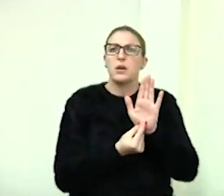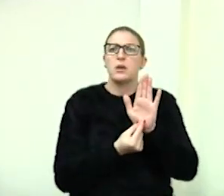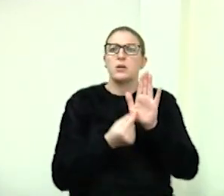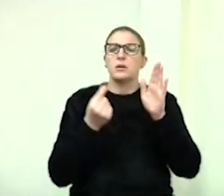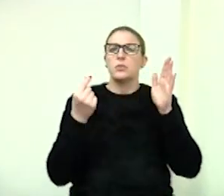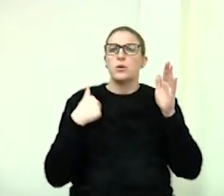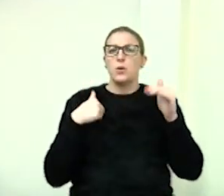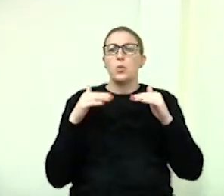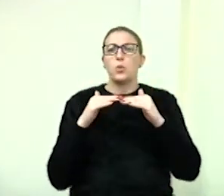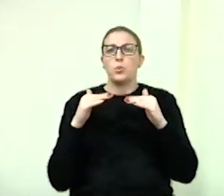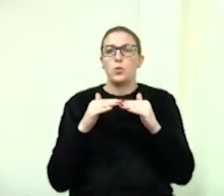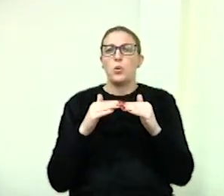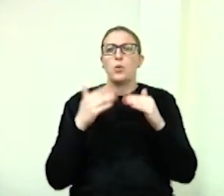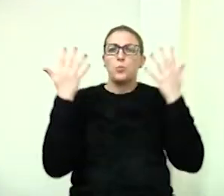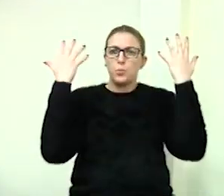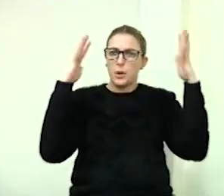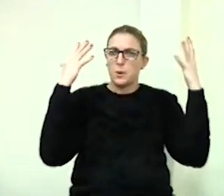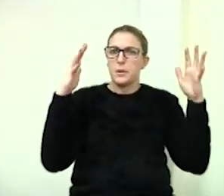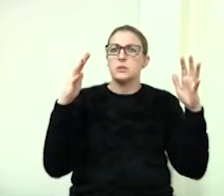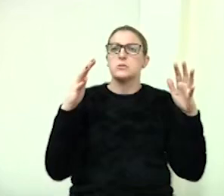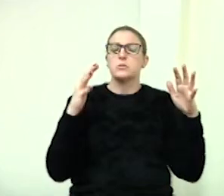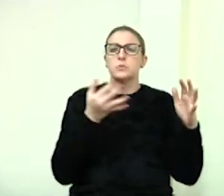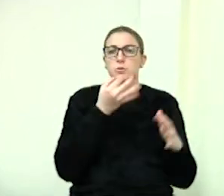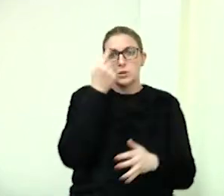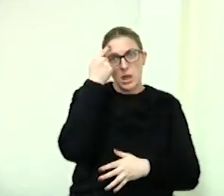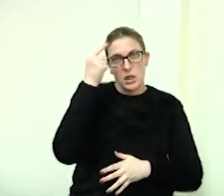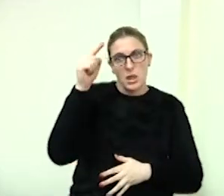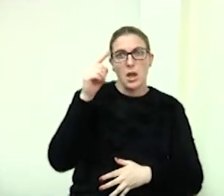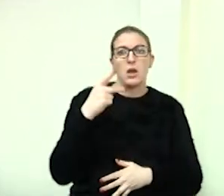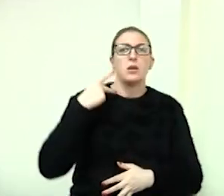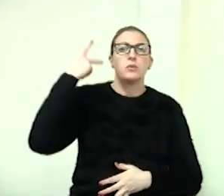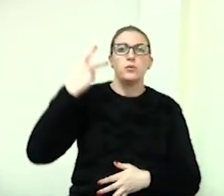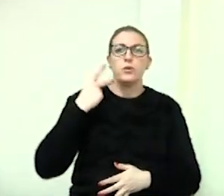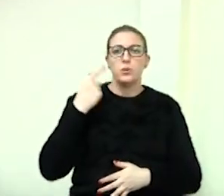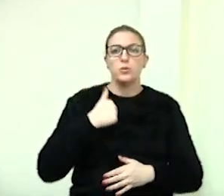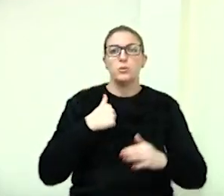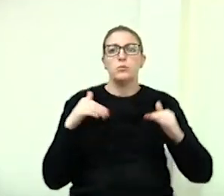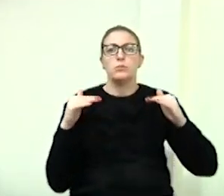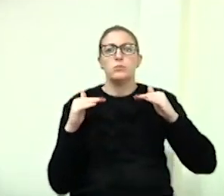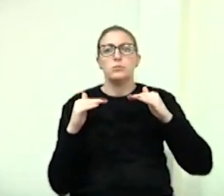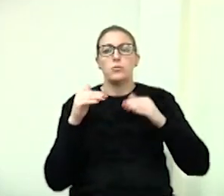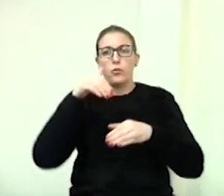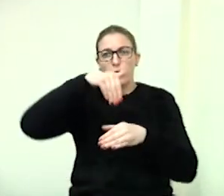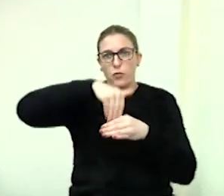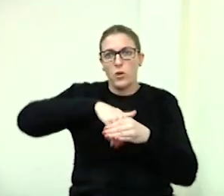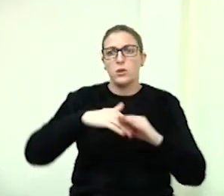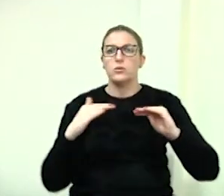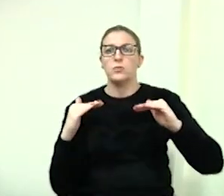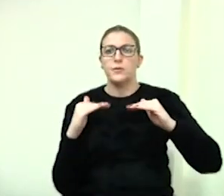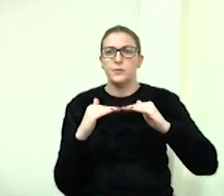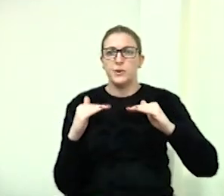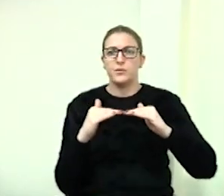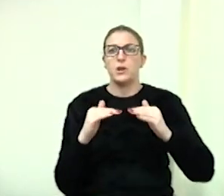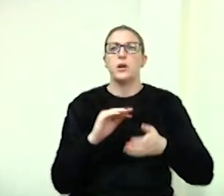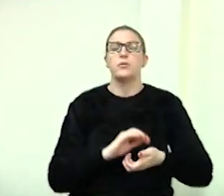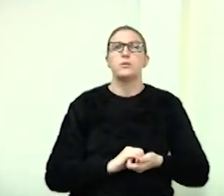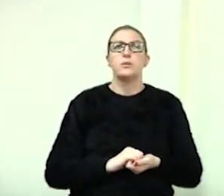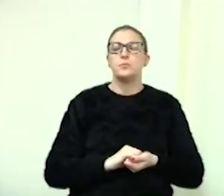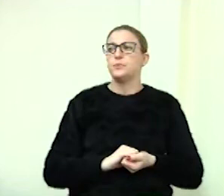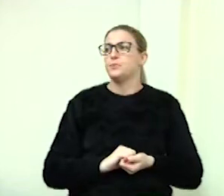também do vereador. Enfim, o nosso voto é favorável a essas matérias aí. Obrigado. Obrigado, vereador André.